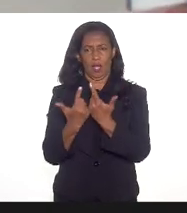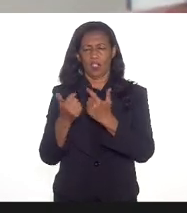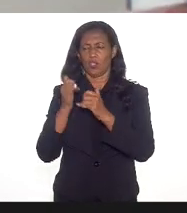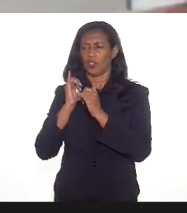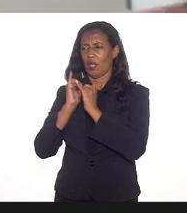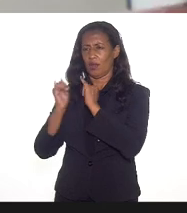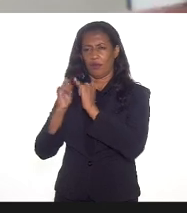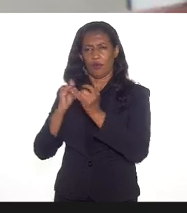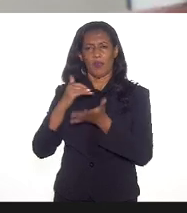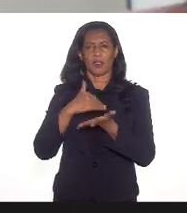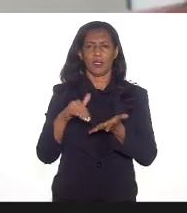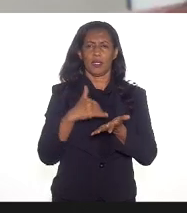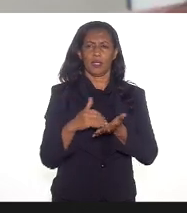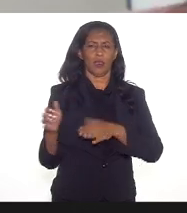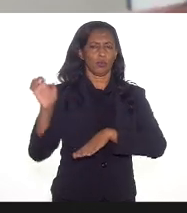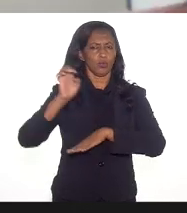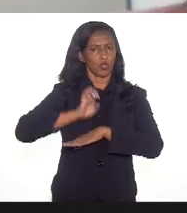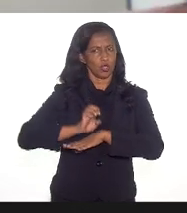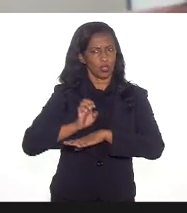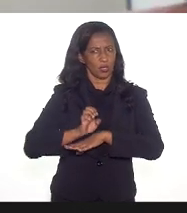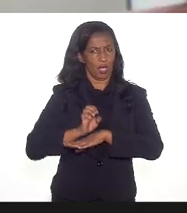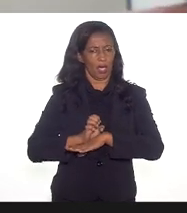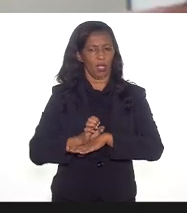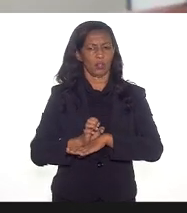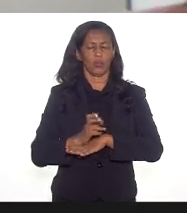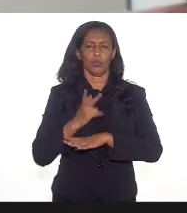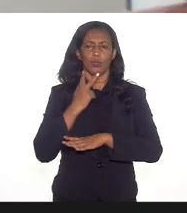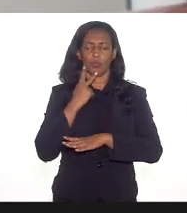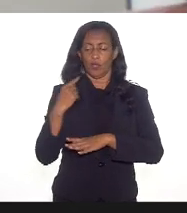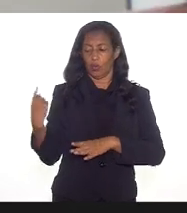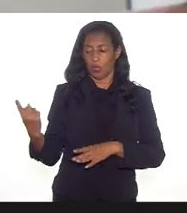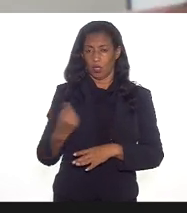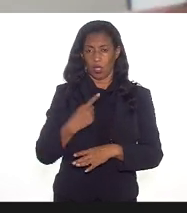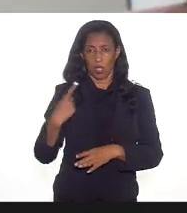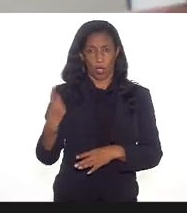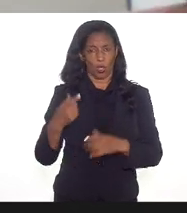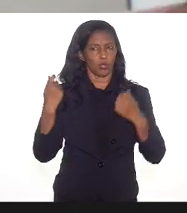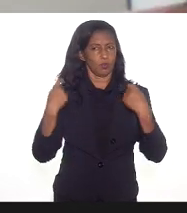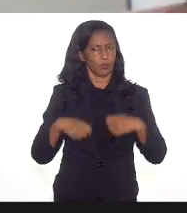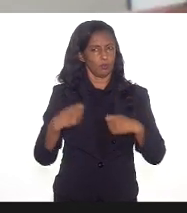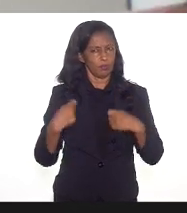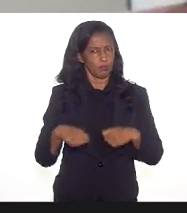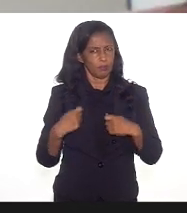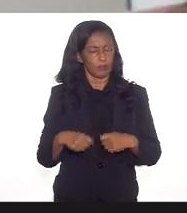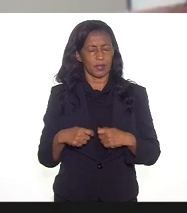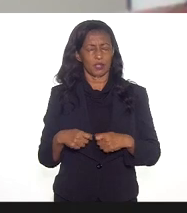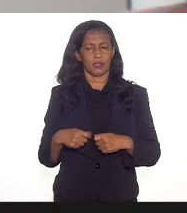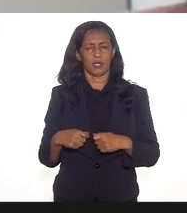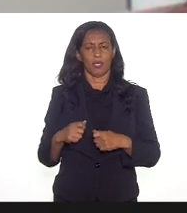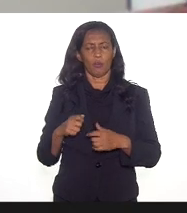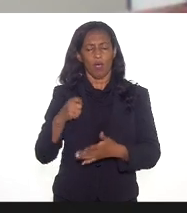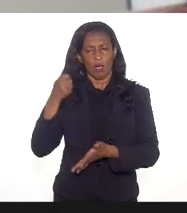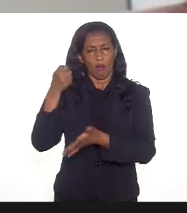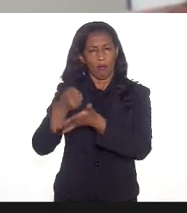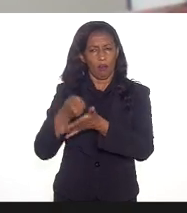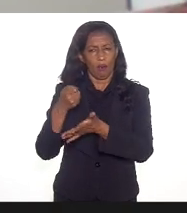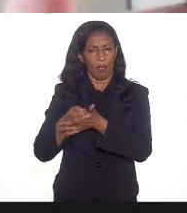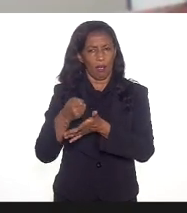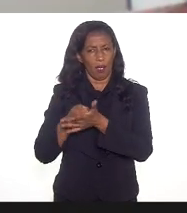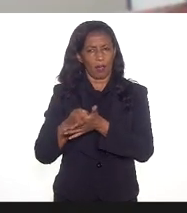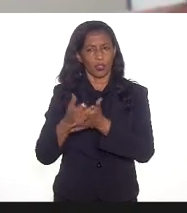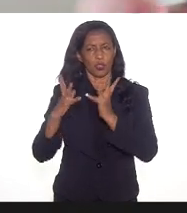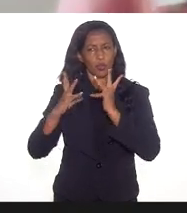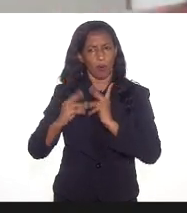secretário de Educação do Estado, que estou defendendo que a gente tenha uma antecipação do recesso como forma de garantir o processo de imunização. Mas,